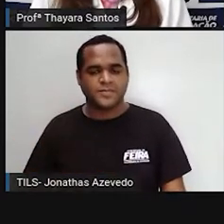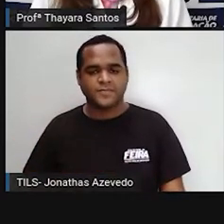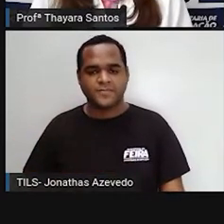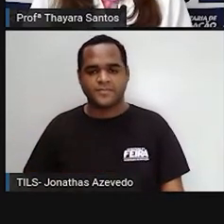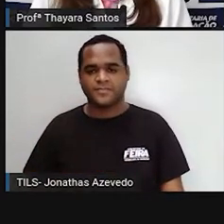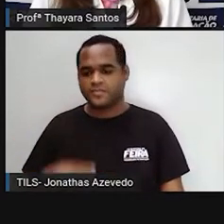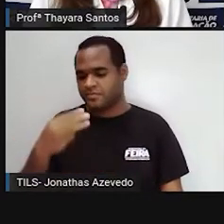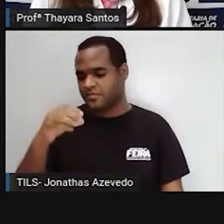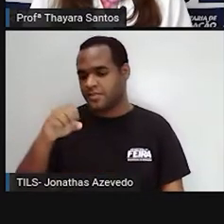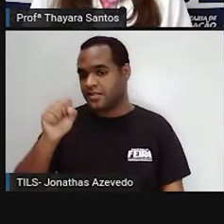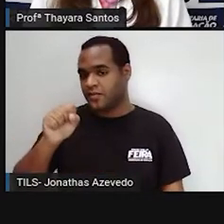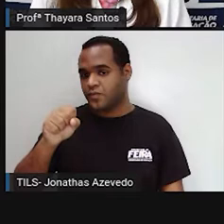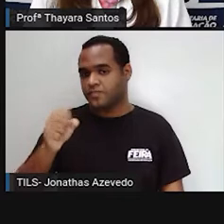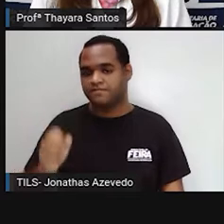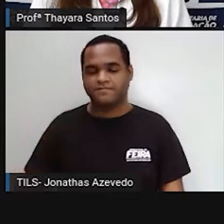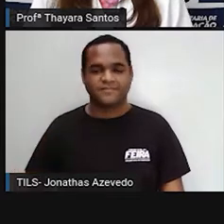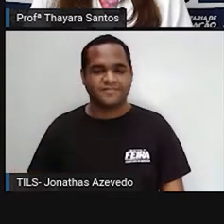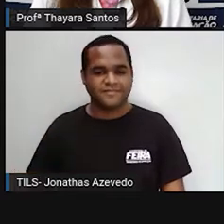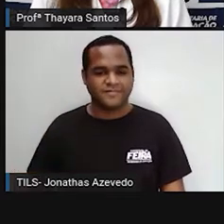para vocês.